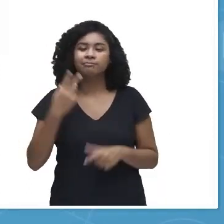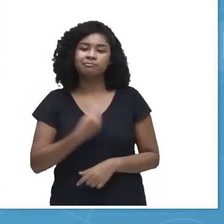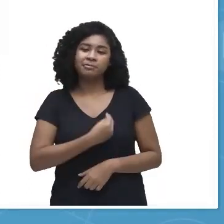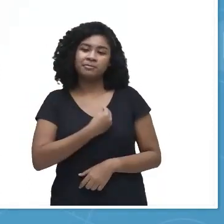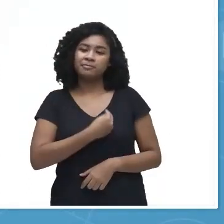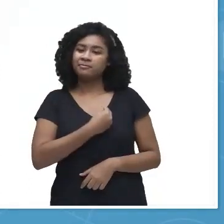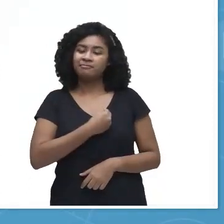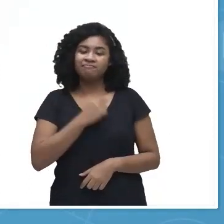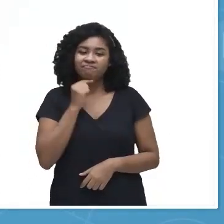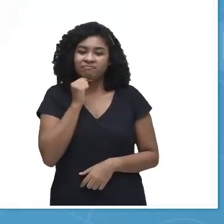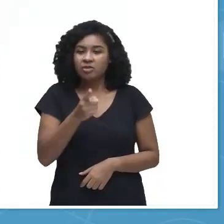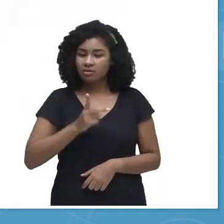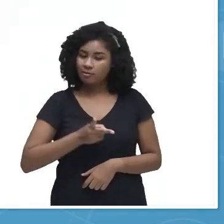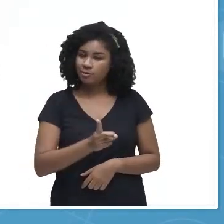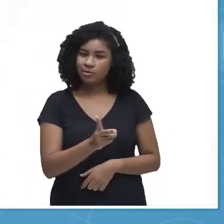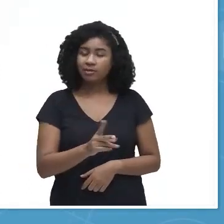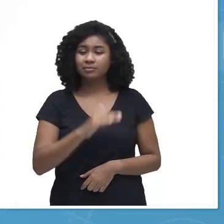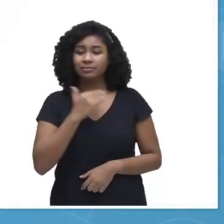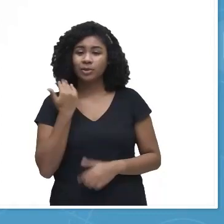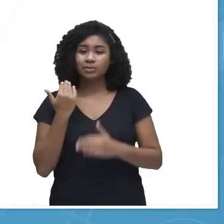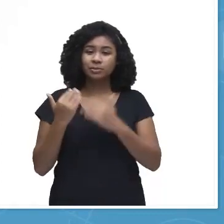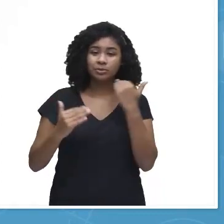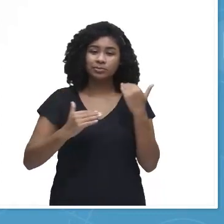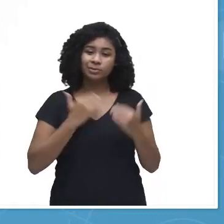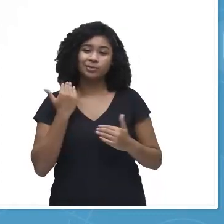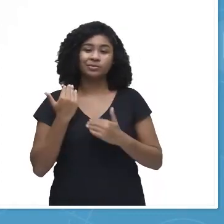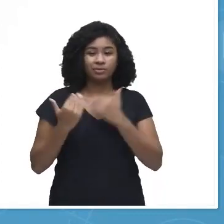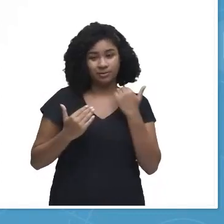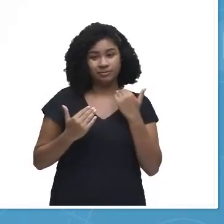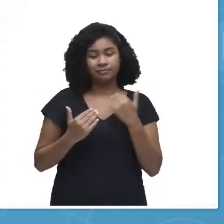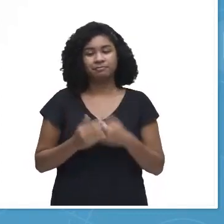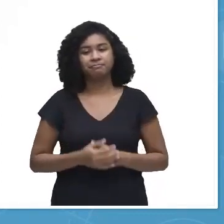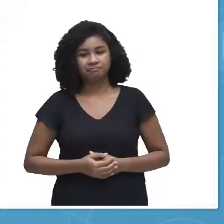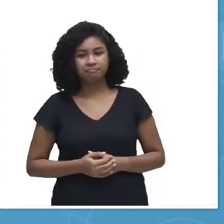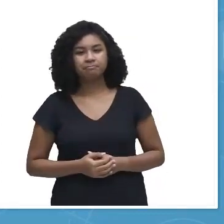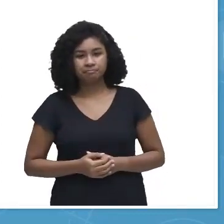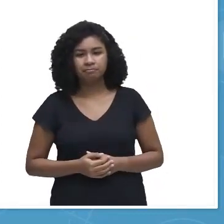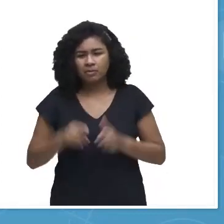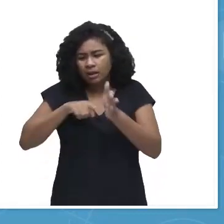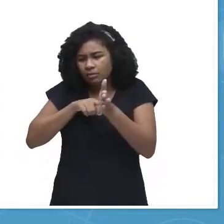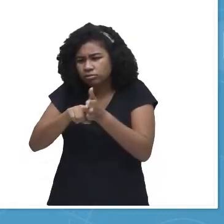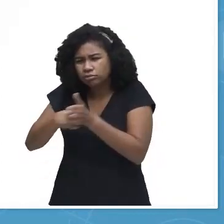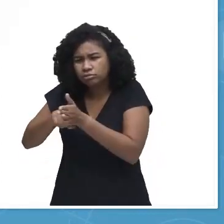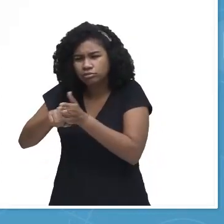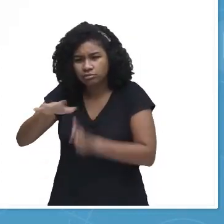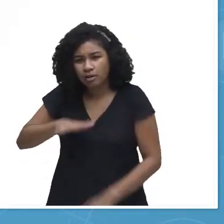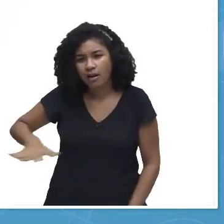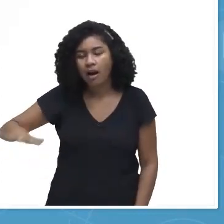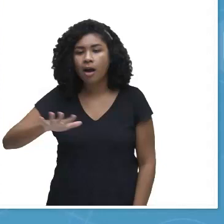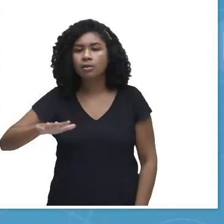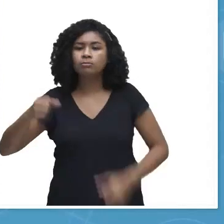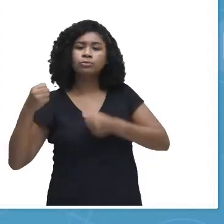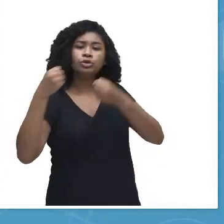momento e acabavam morrendo na travessia. Alguns historiadores relatam que a travessia